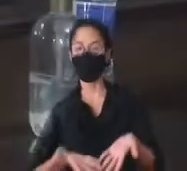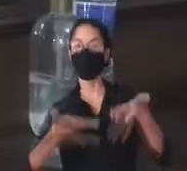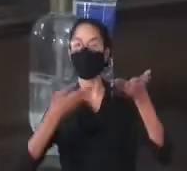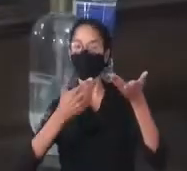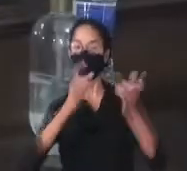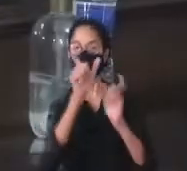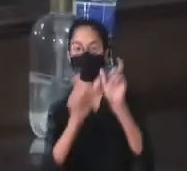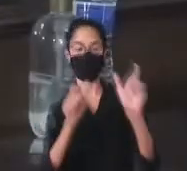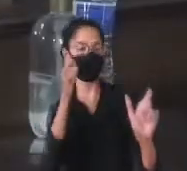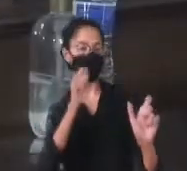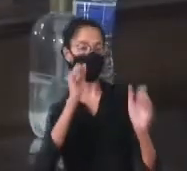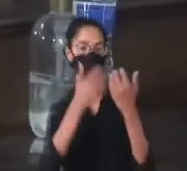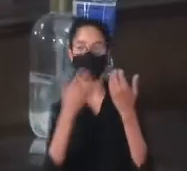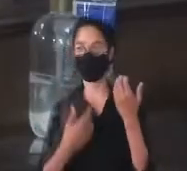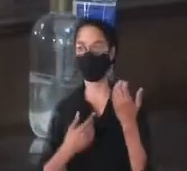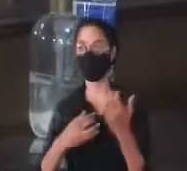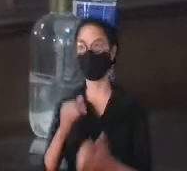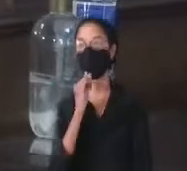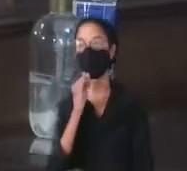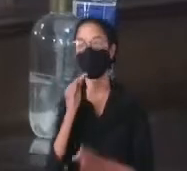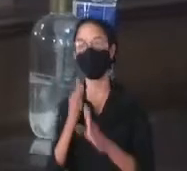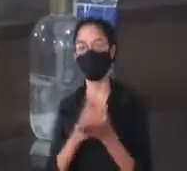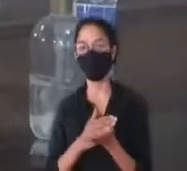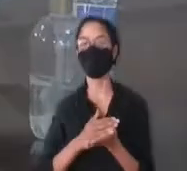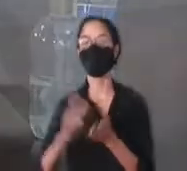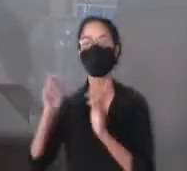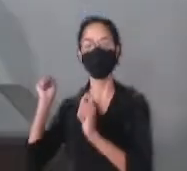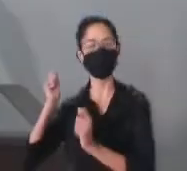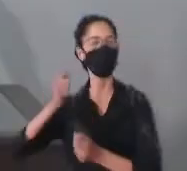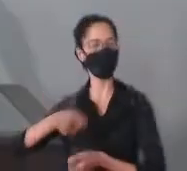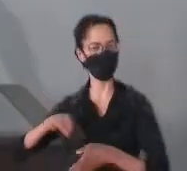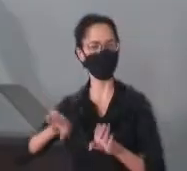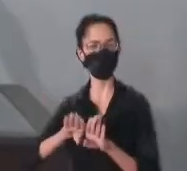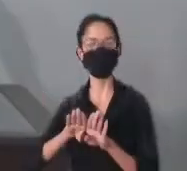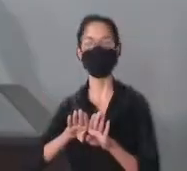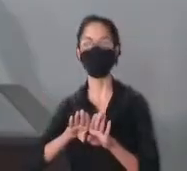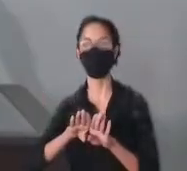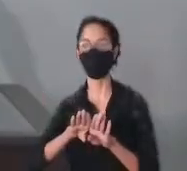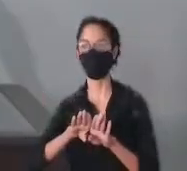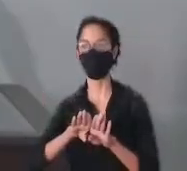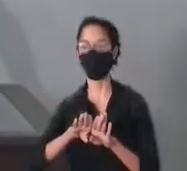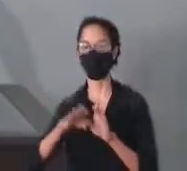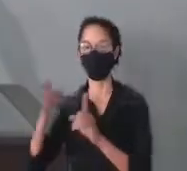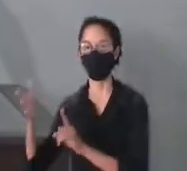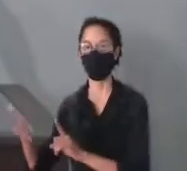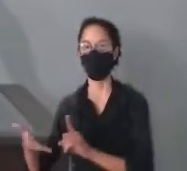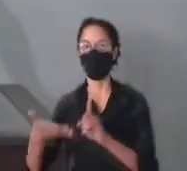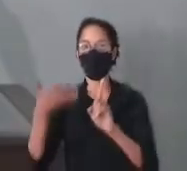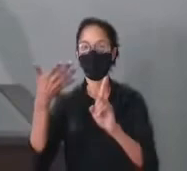mulheres ouropretana e vou seguir 300 vai entrar por outra vez a Esse é um pode ficar sua palavra